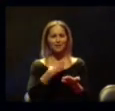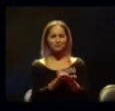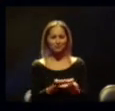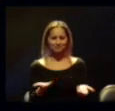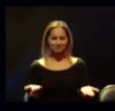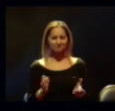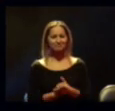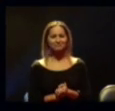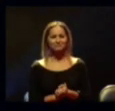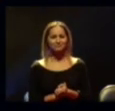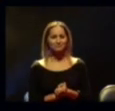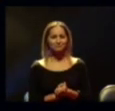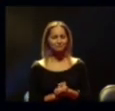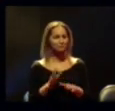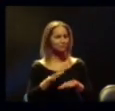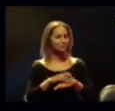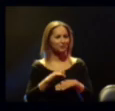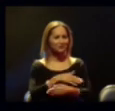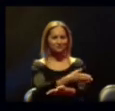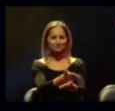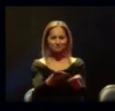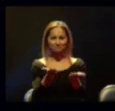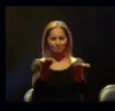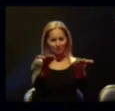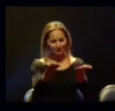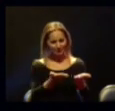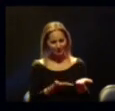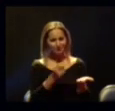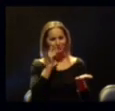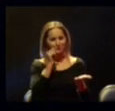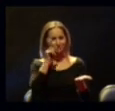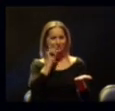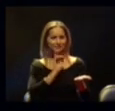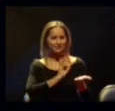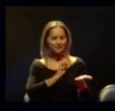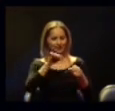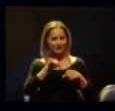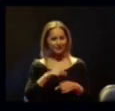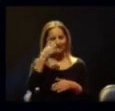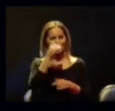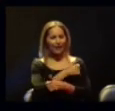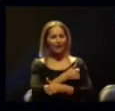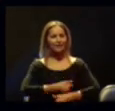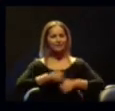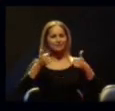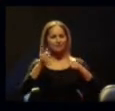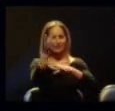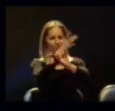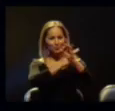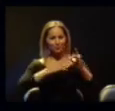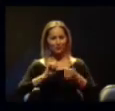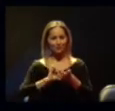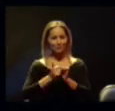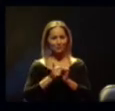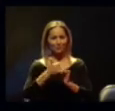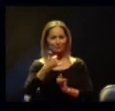uma. Sejam por isso bem-vindas e bem-vindos à Cidade Europeia do Desporto